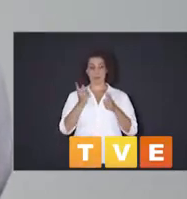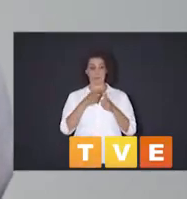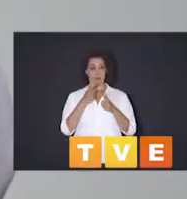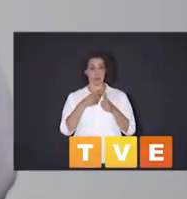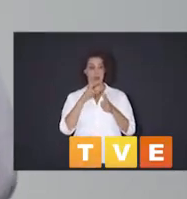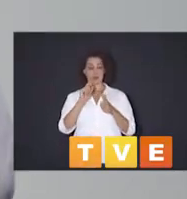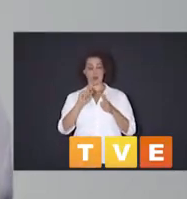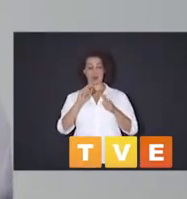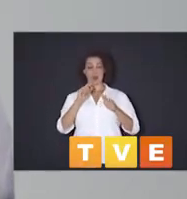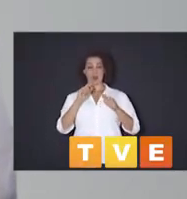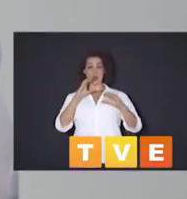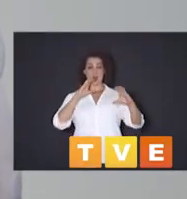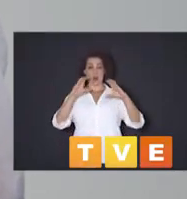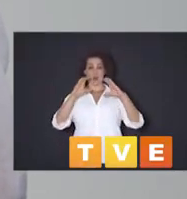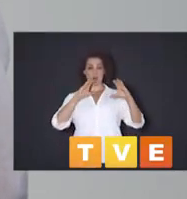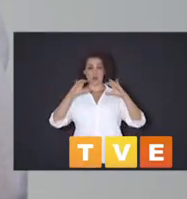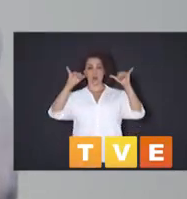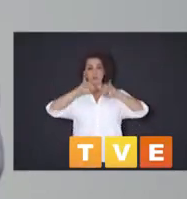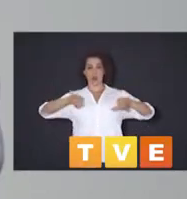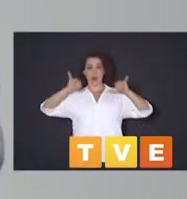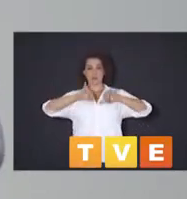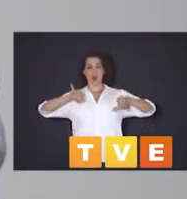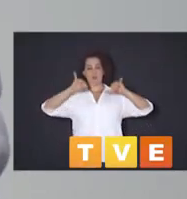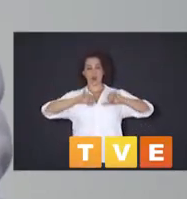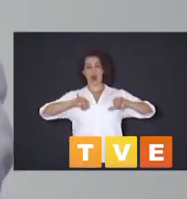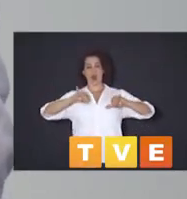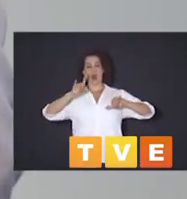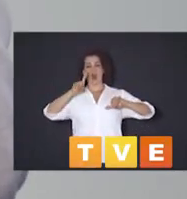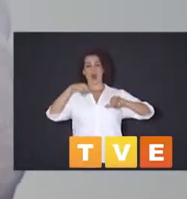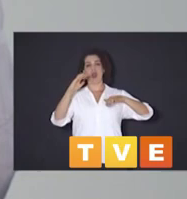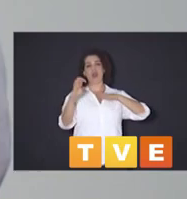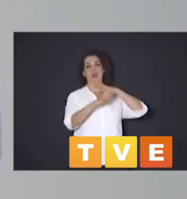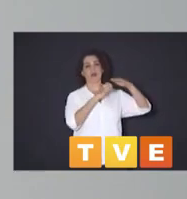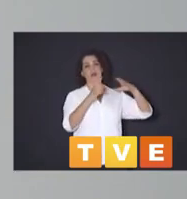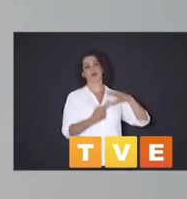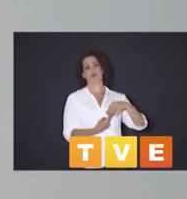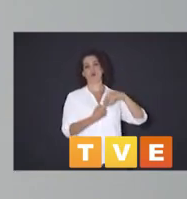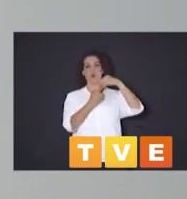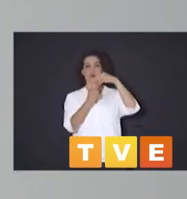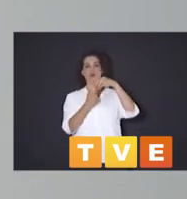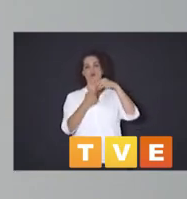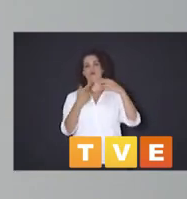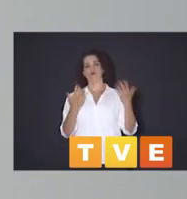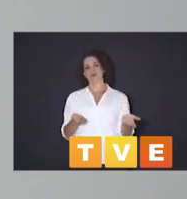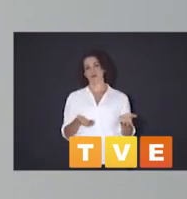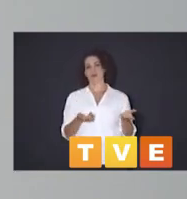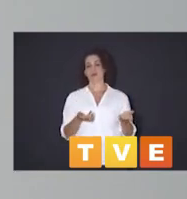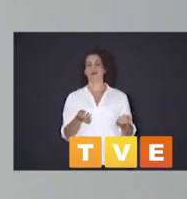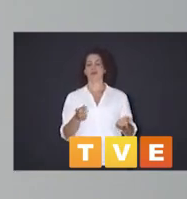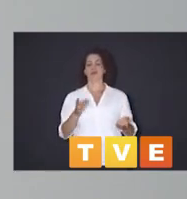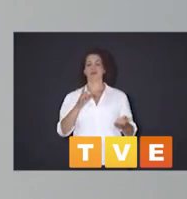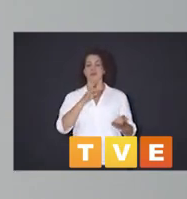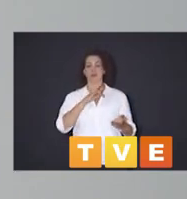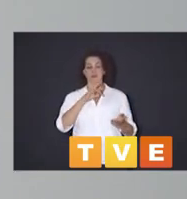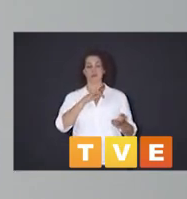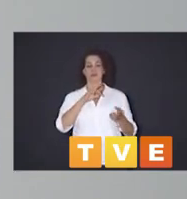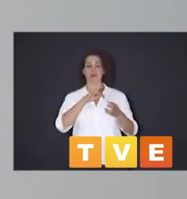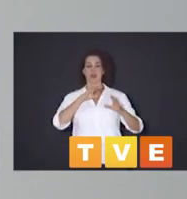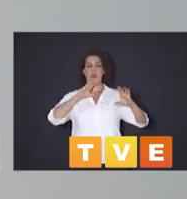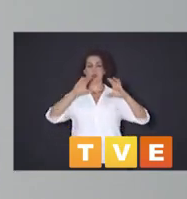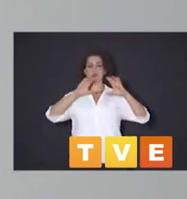são hegemonizado pelo a idéia dominante então nós temos hoje os grandes meios de comunicação